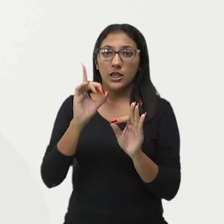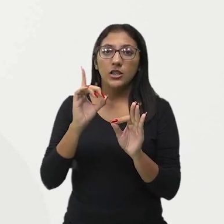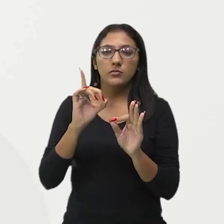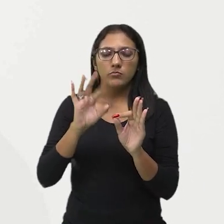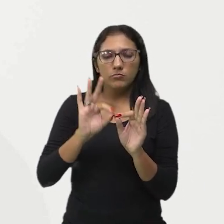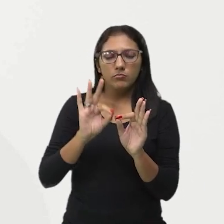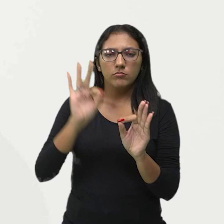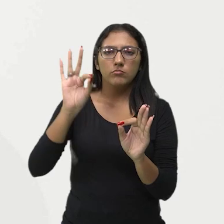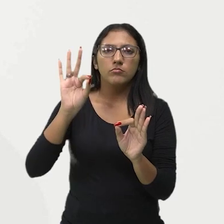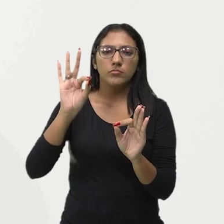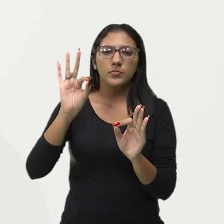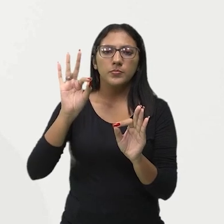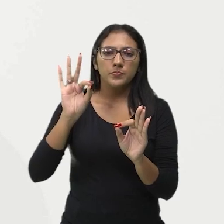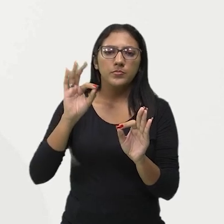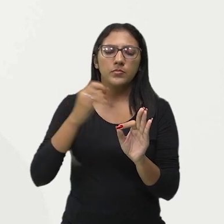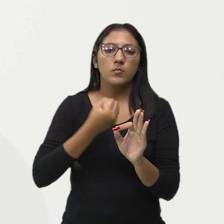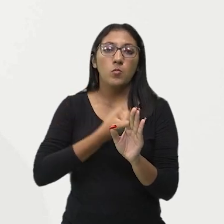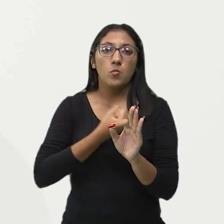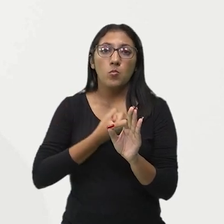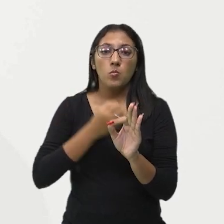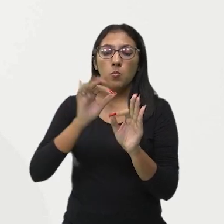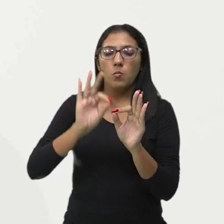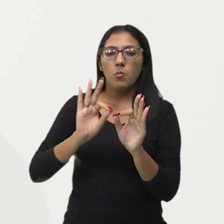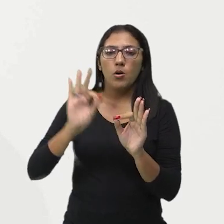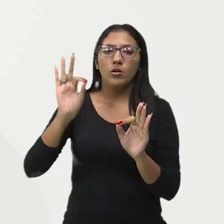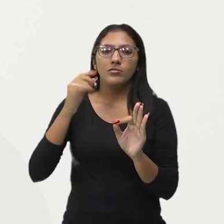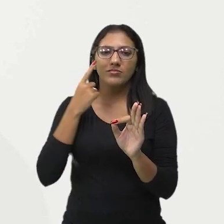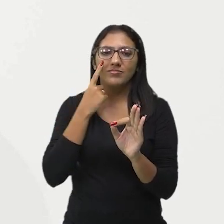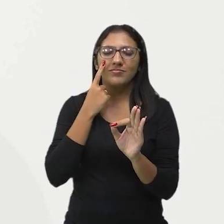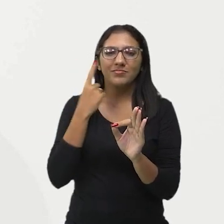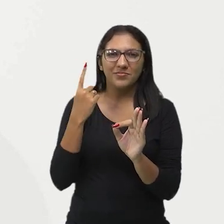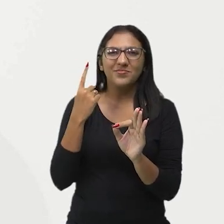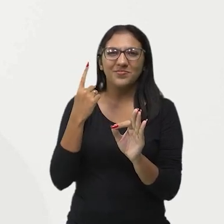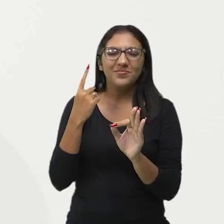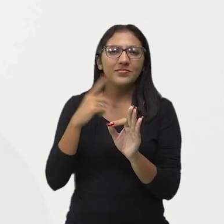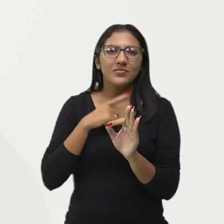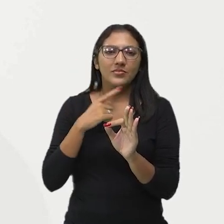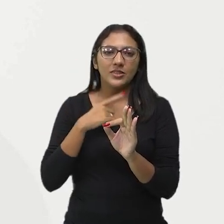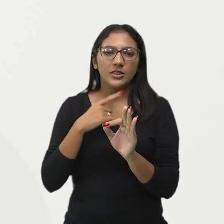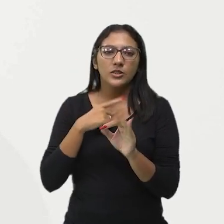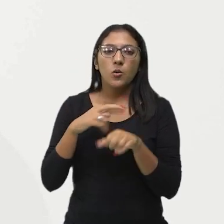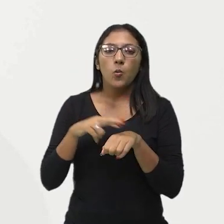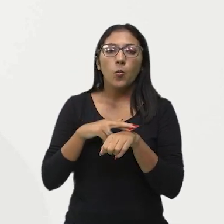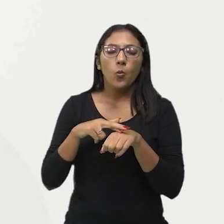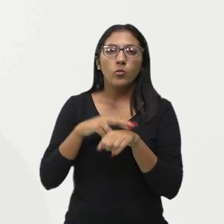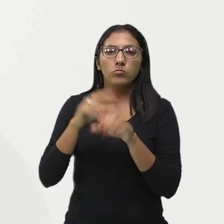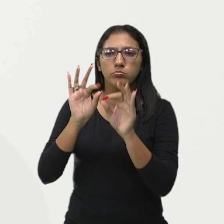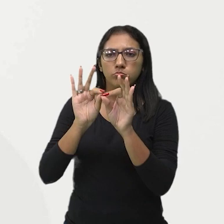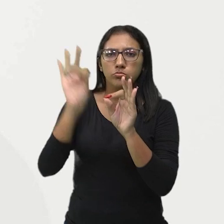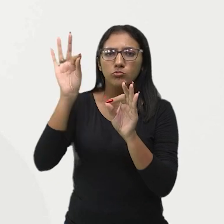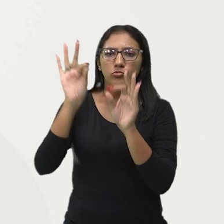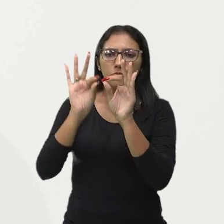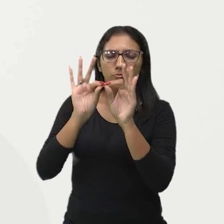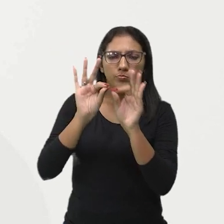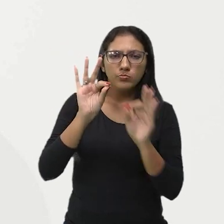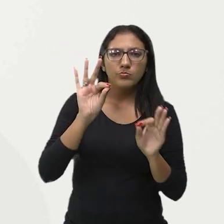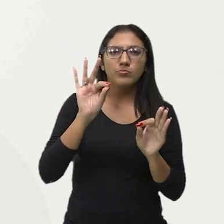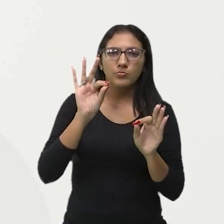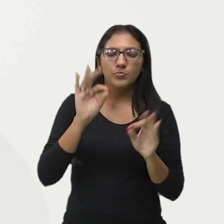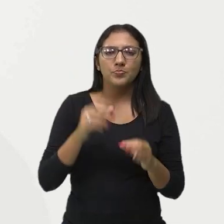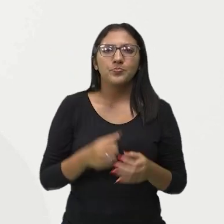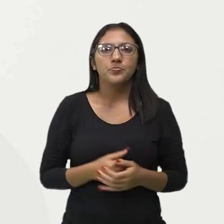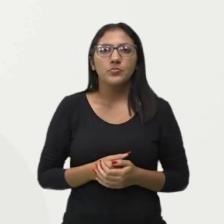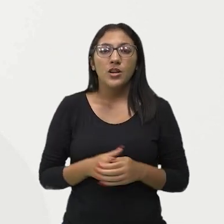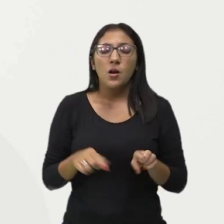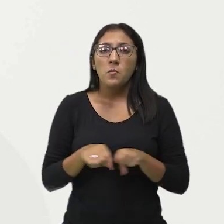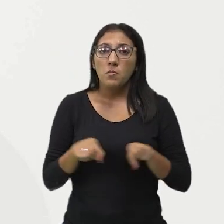ó. Esse segmento é o que nós chamamos de diâmetro, tá bom? Mas tem que ficar claro para você que em uma circunferência